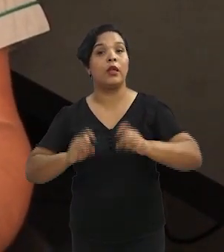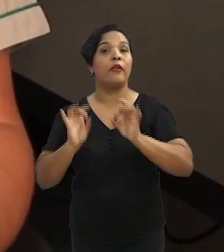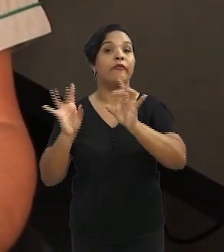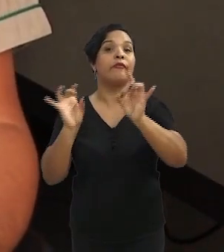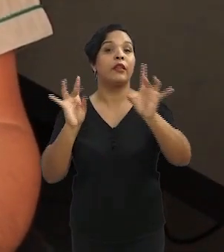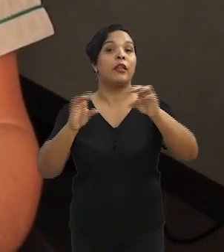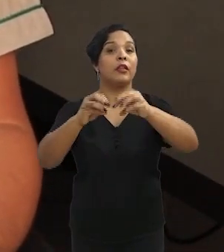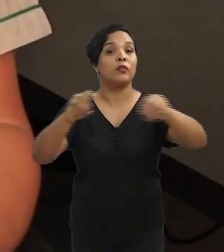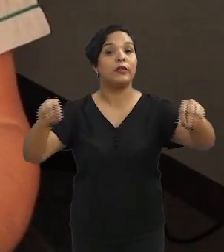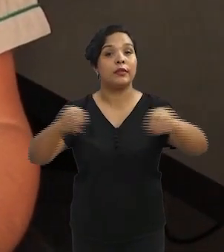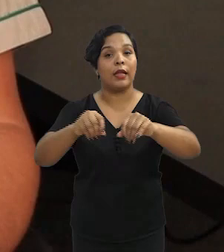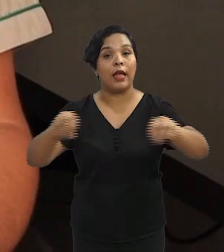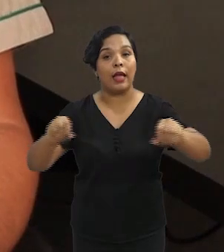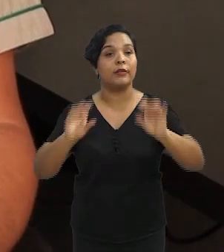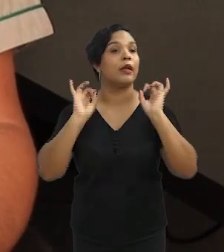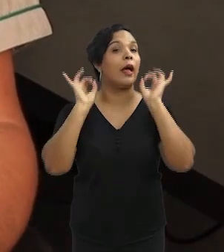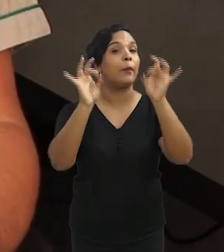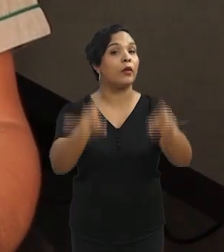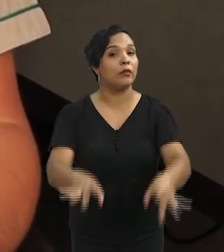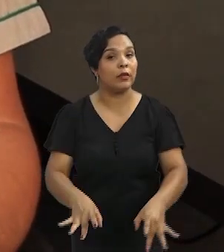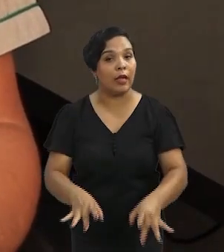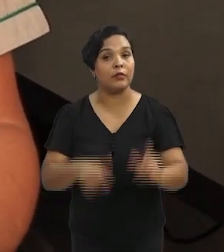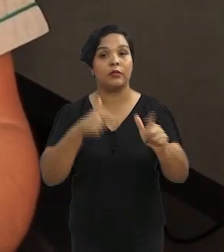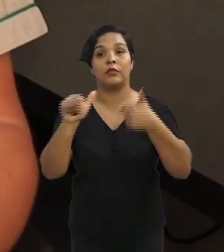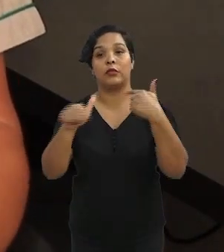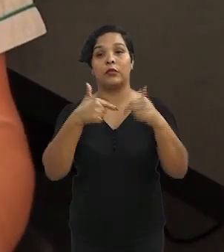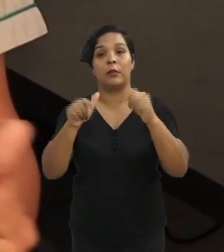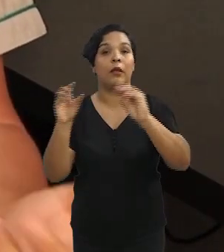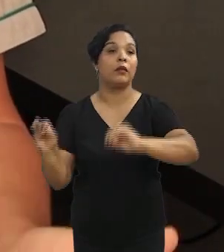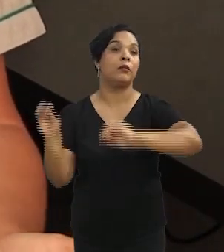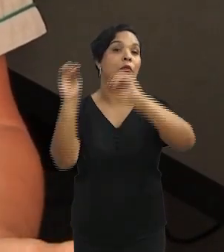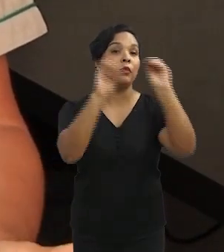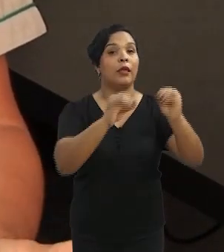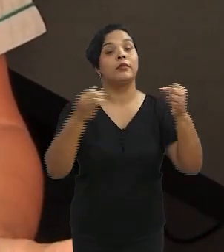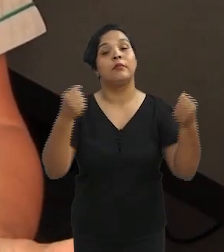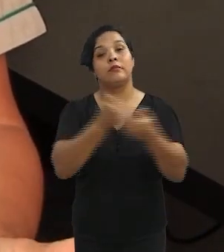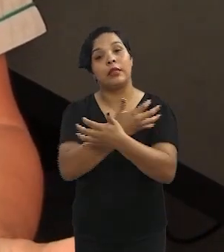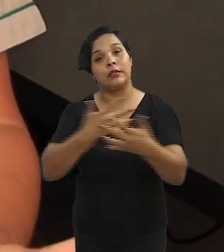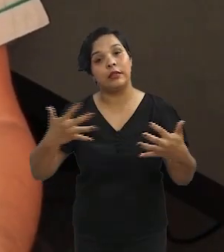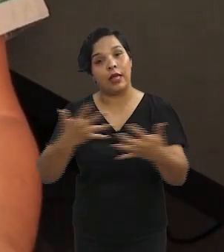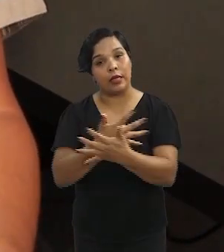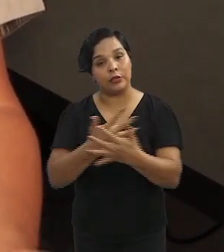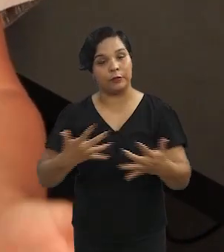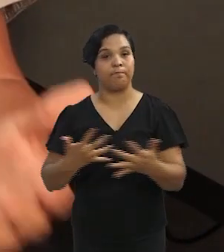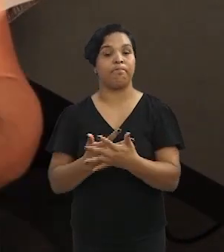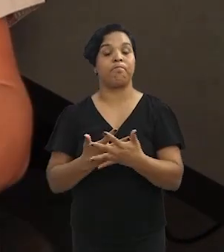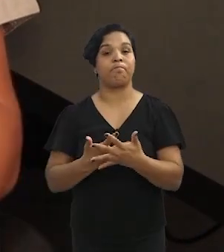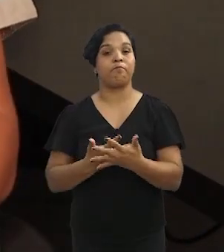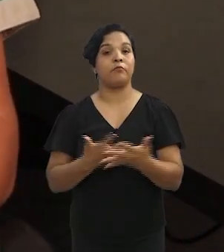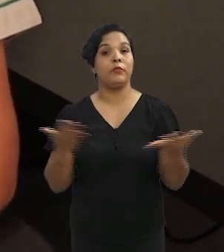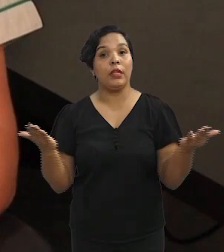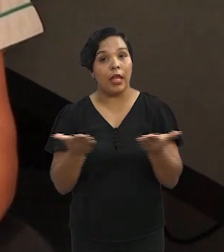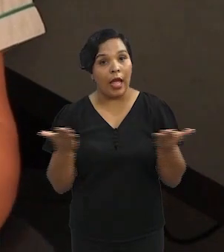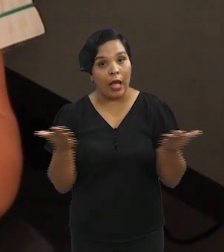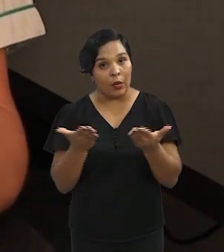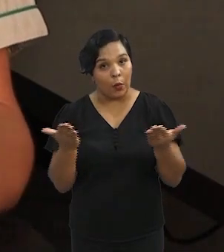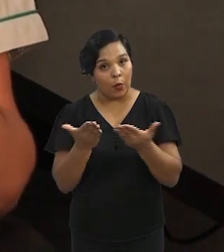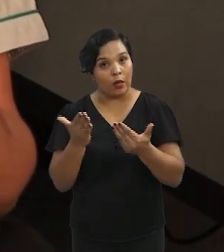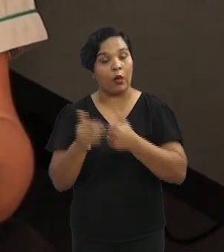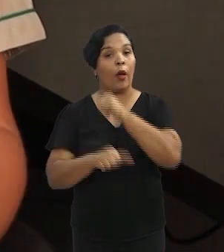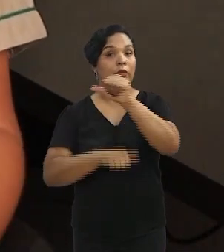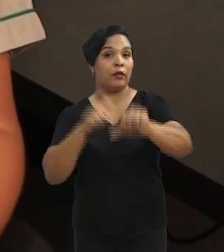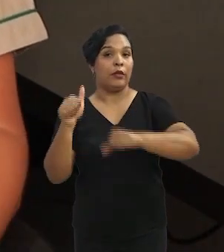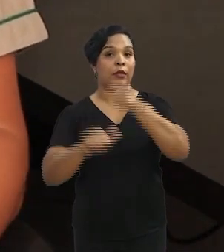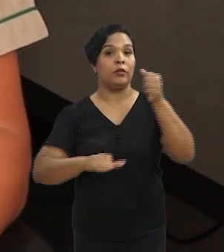agricultores vendessem suas terras, abandonassem a sua atividade e migrassem para a cidade. E recentemente, com